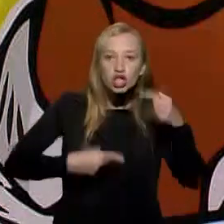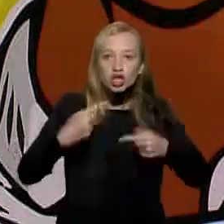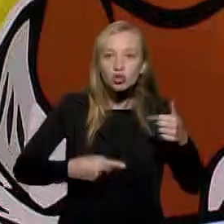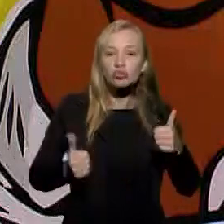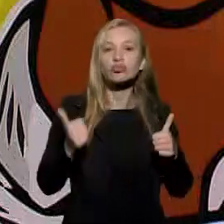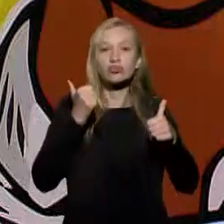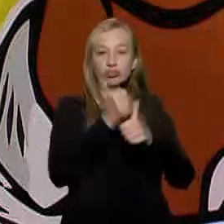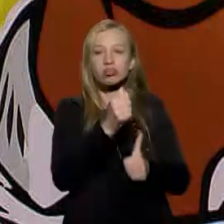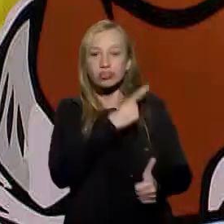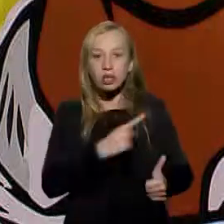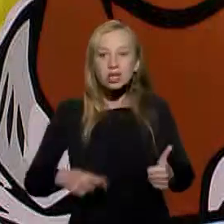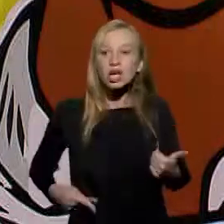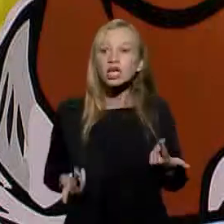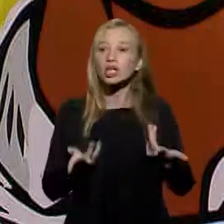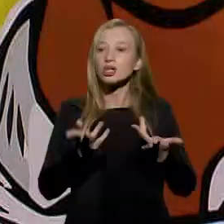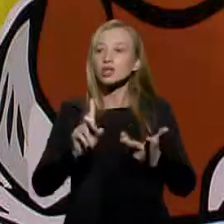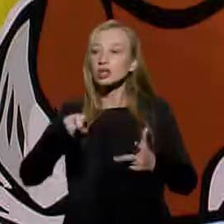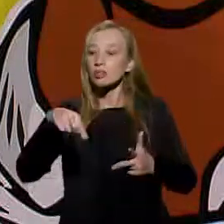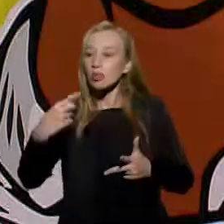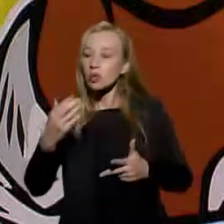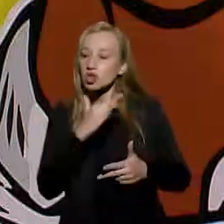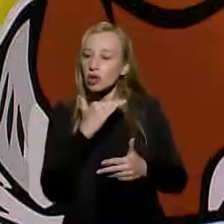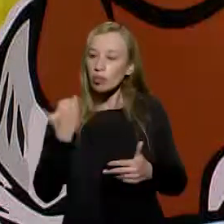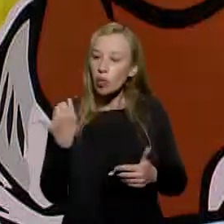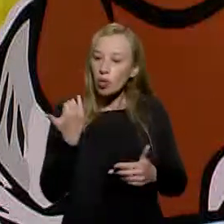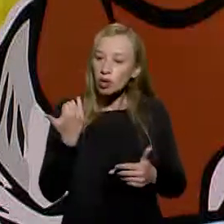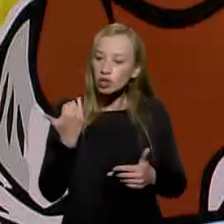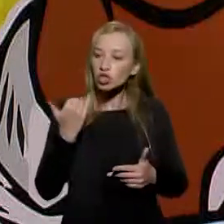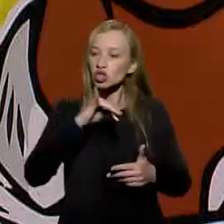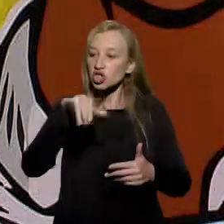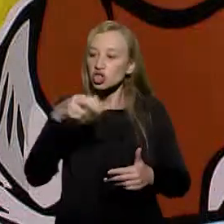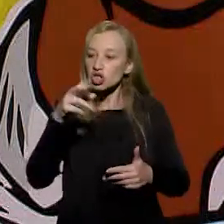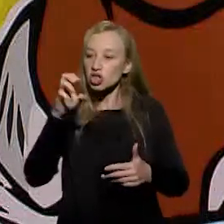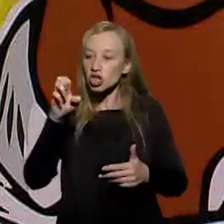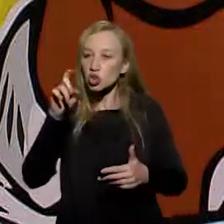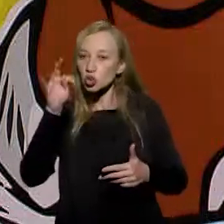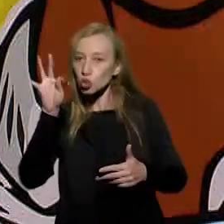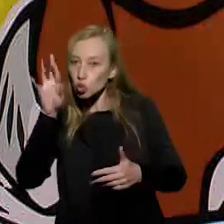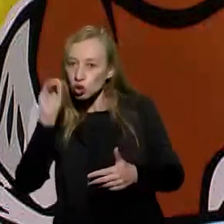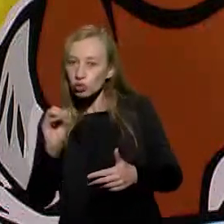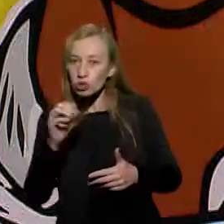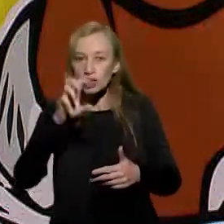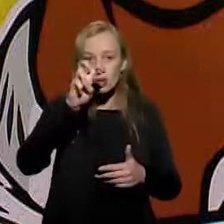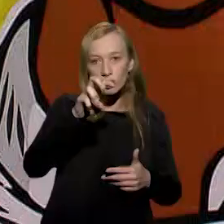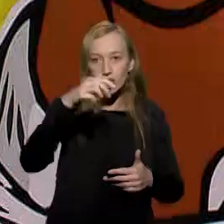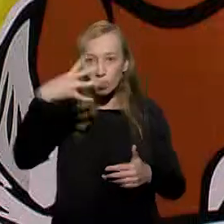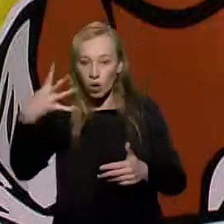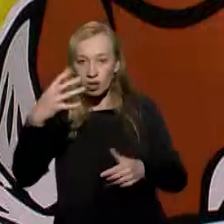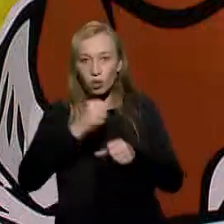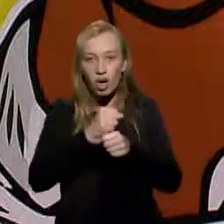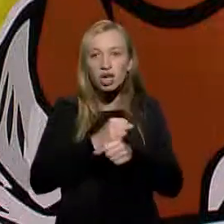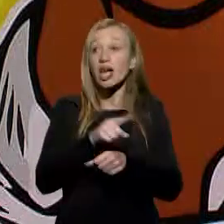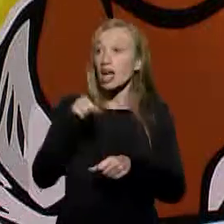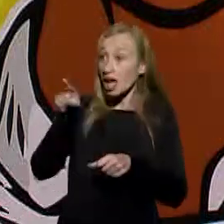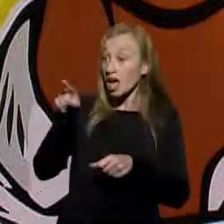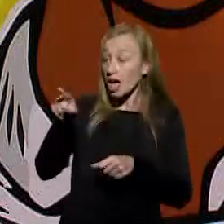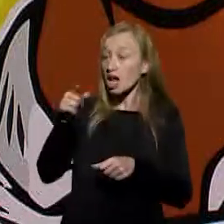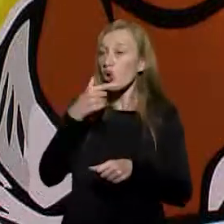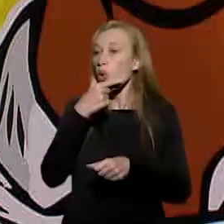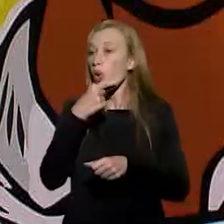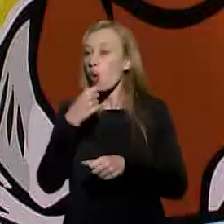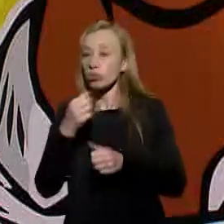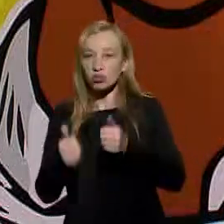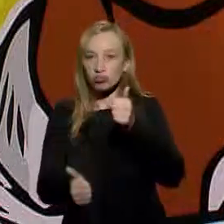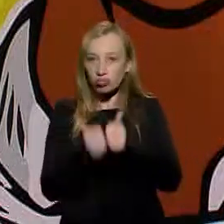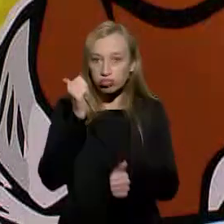assumiu o cargo de presidente após o suicídio de getúlio vargas e 54 né ele tinha sido jogador de futebol